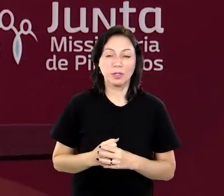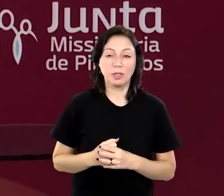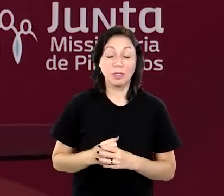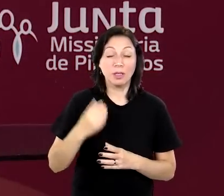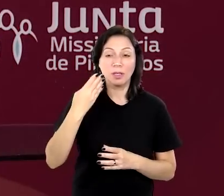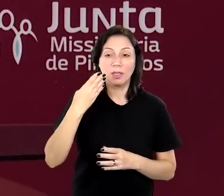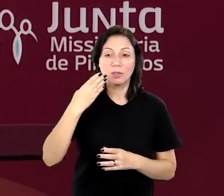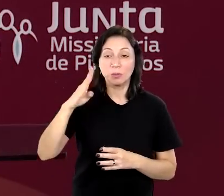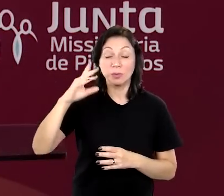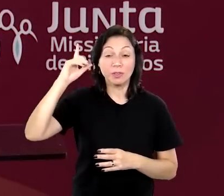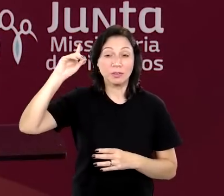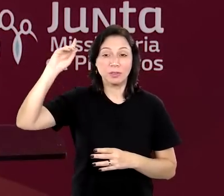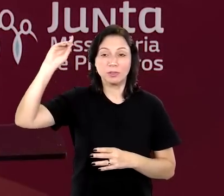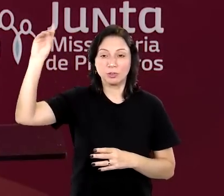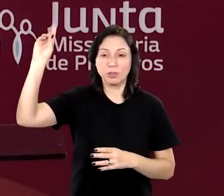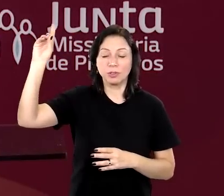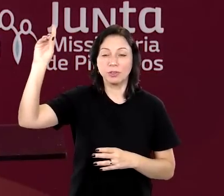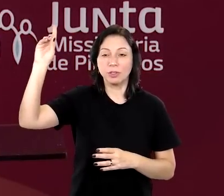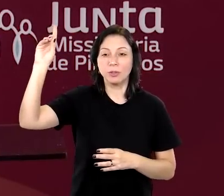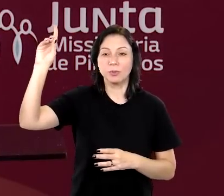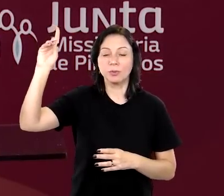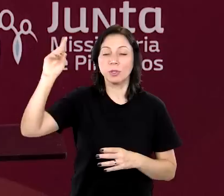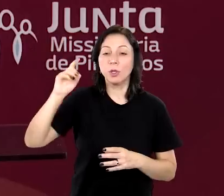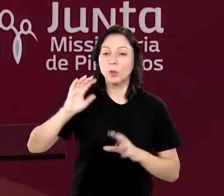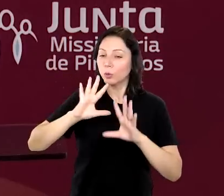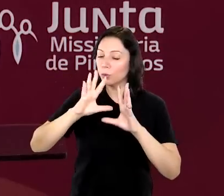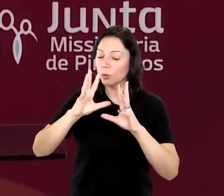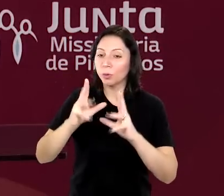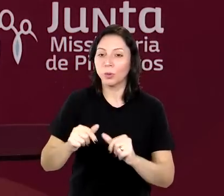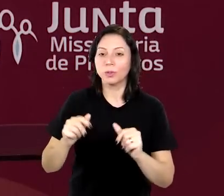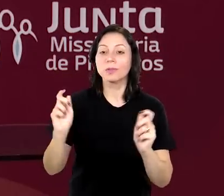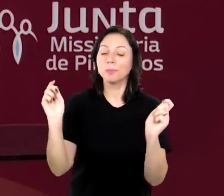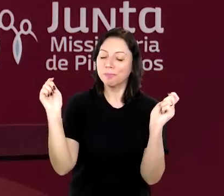impossível. Amém?